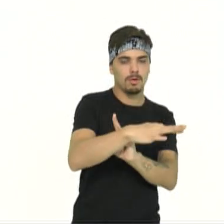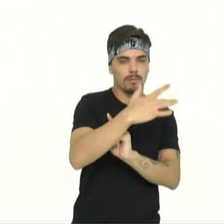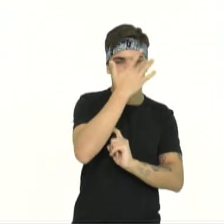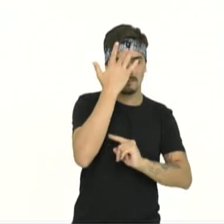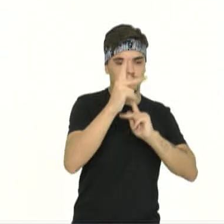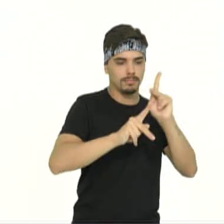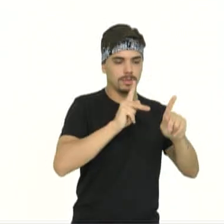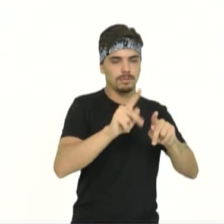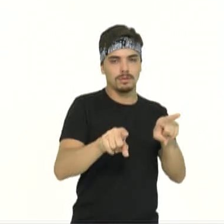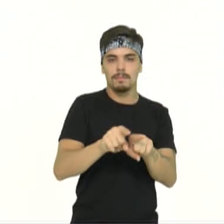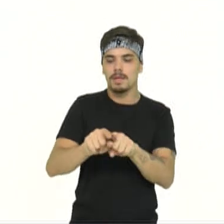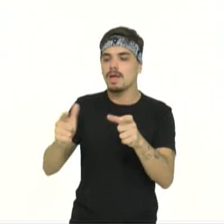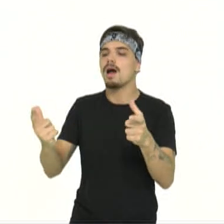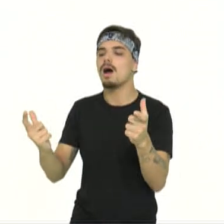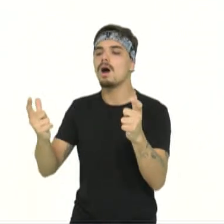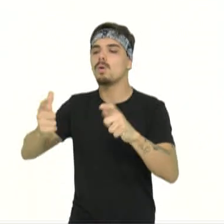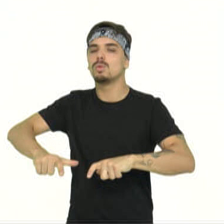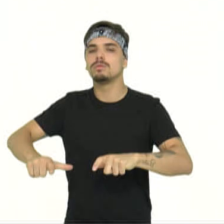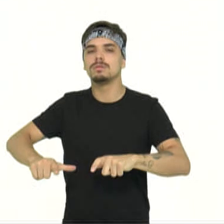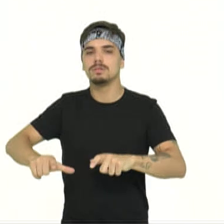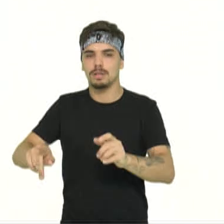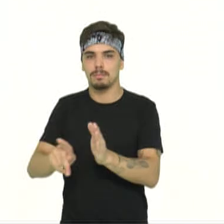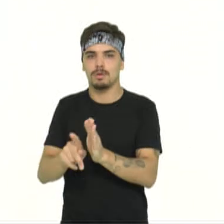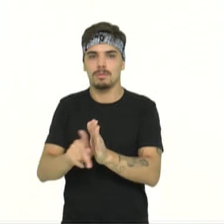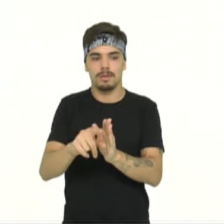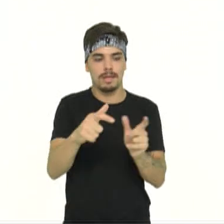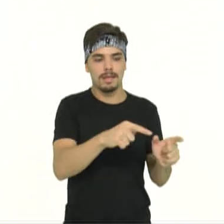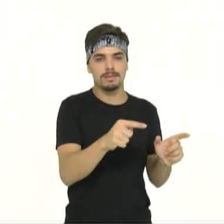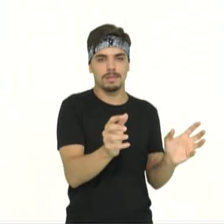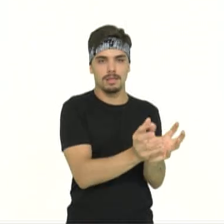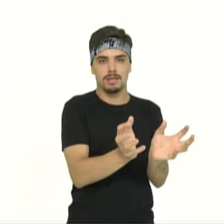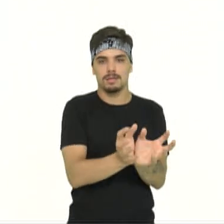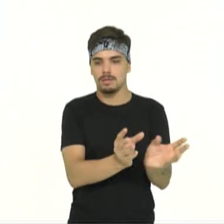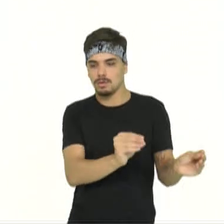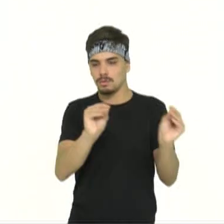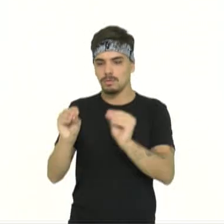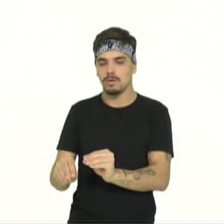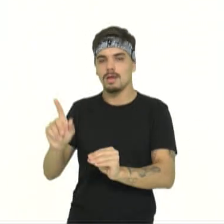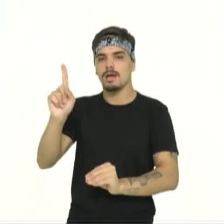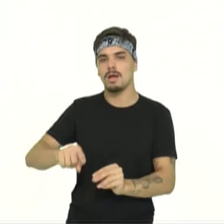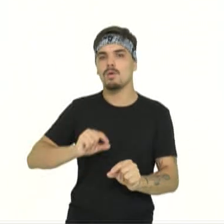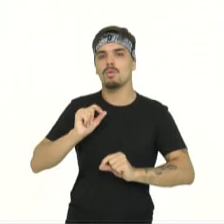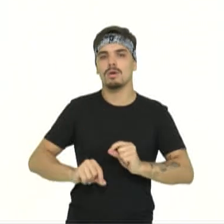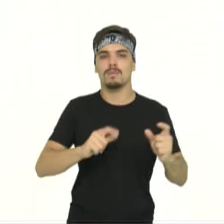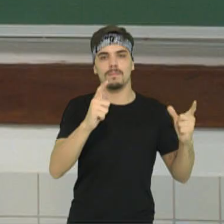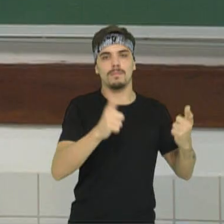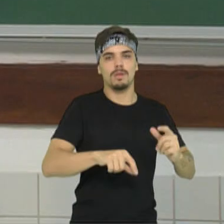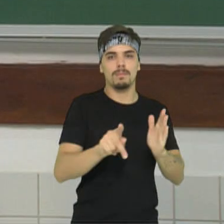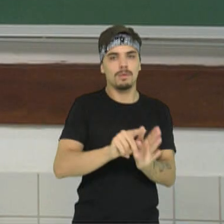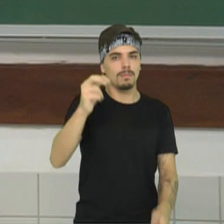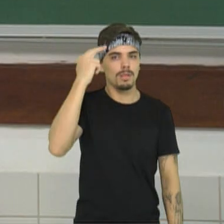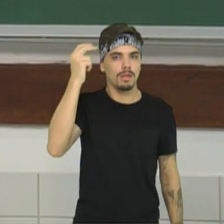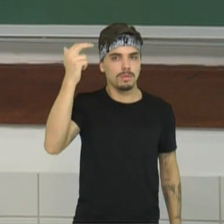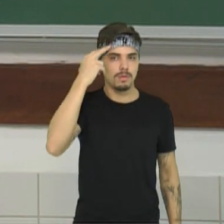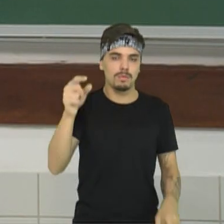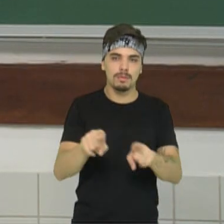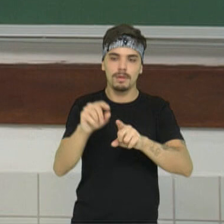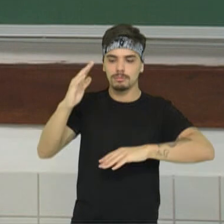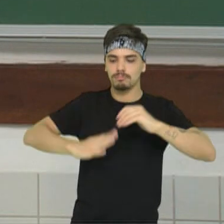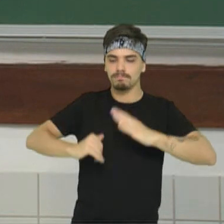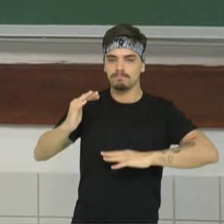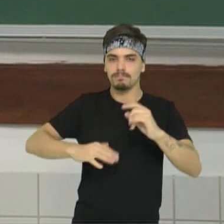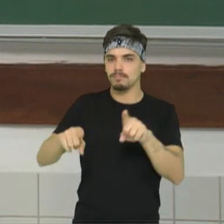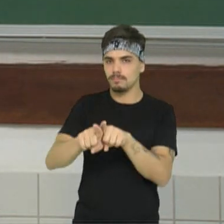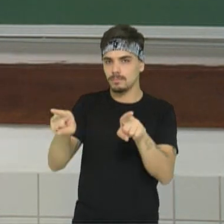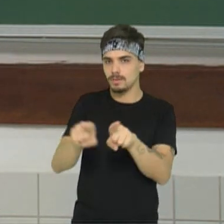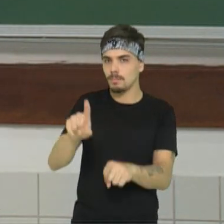e ao espaço que essas classes ou grupos ocupam, sejam estes espaços naturais,